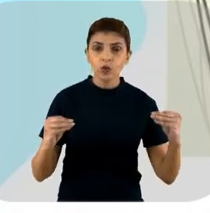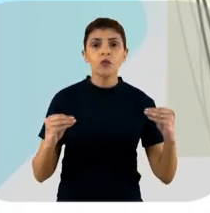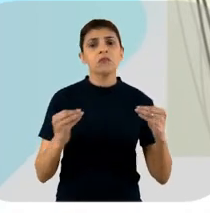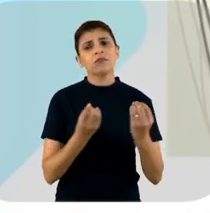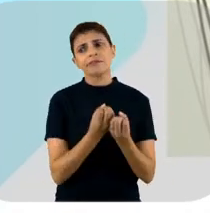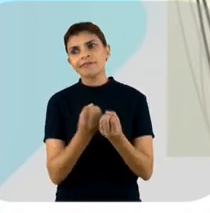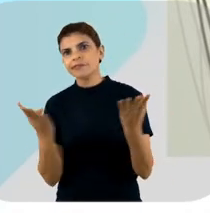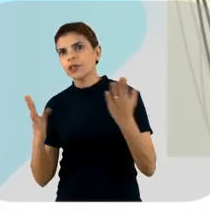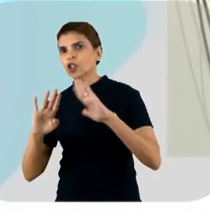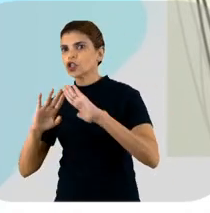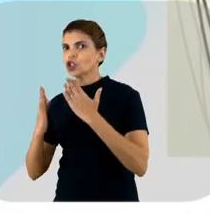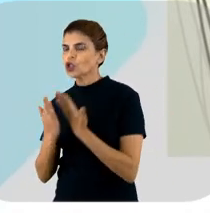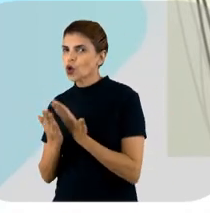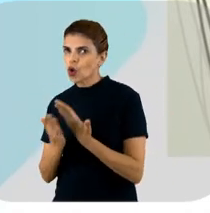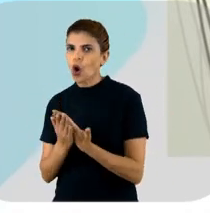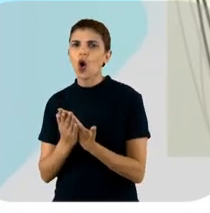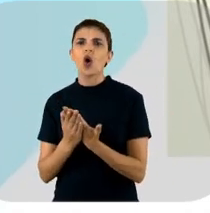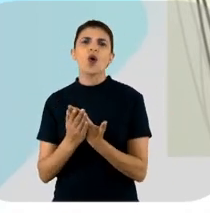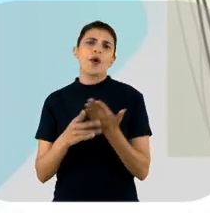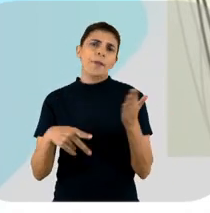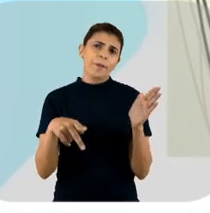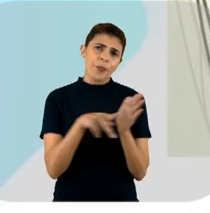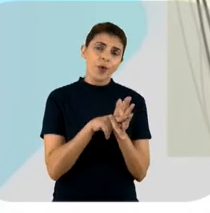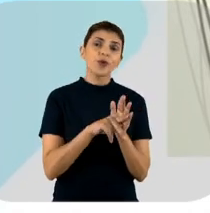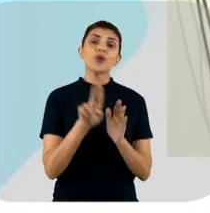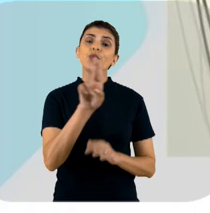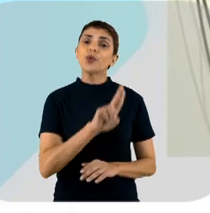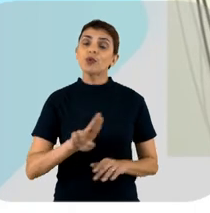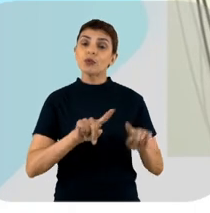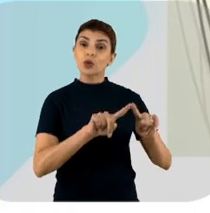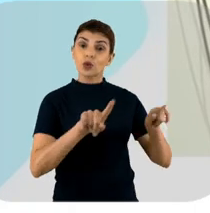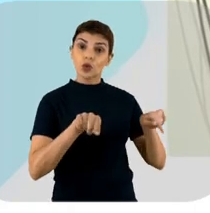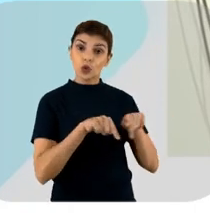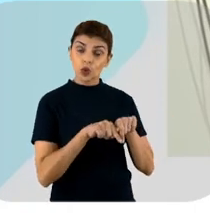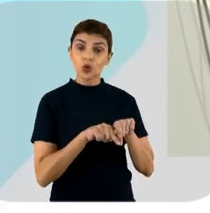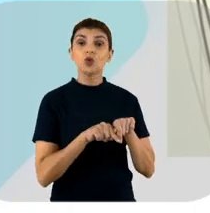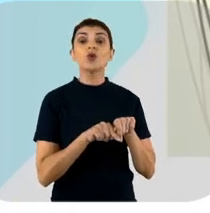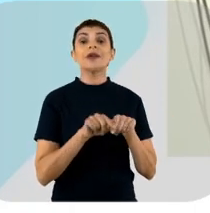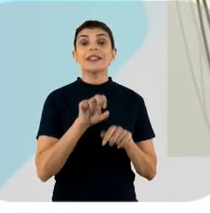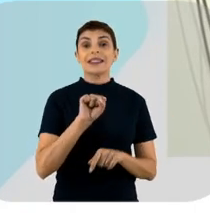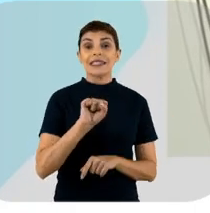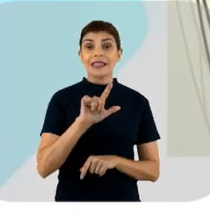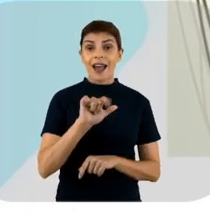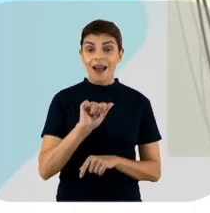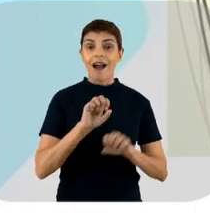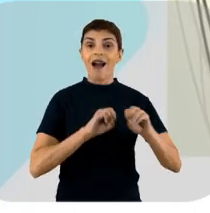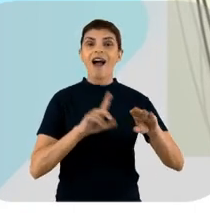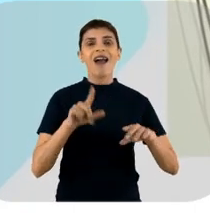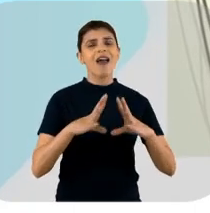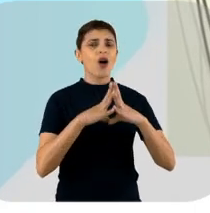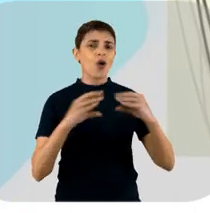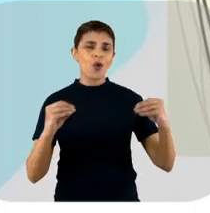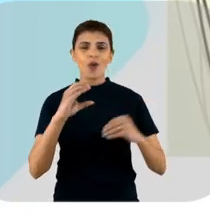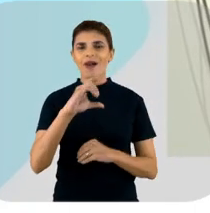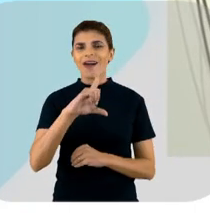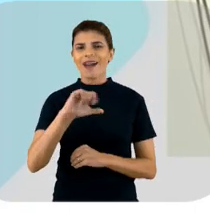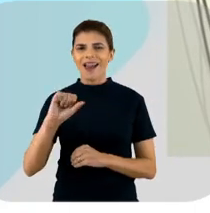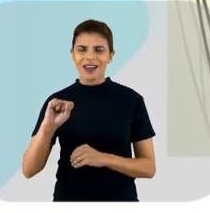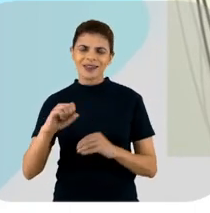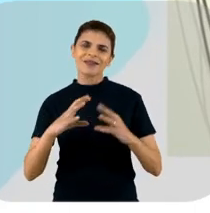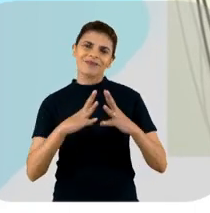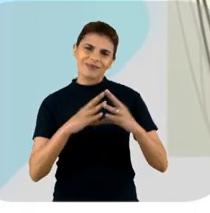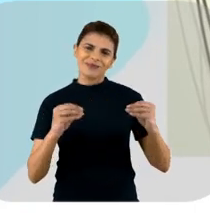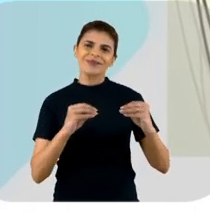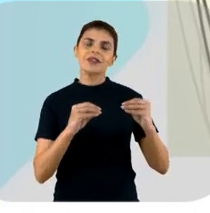para muitas escolas hoje que foram para o remoto, eles usam o Google Sala de Aula, o Google Classroom, que é bastante simples de